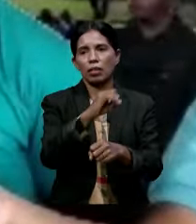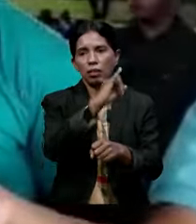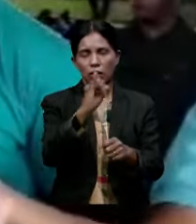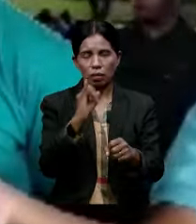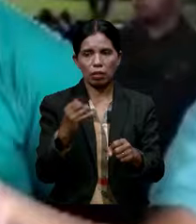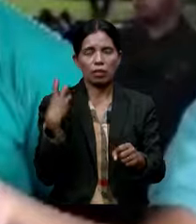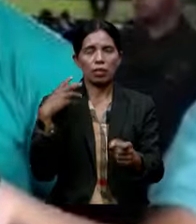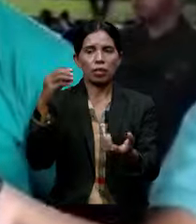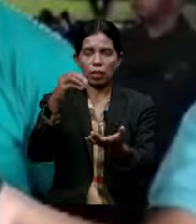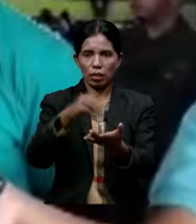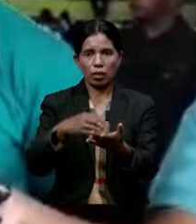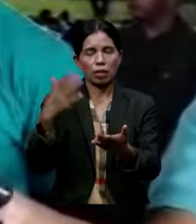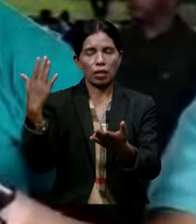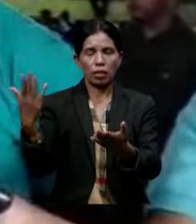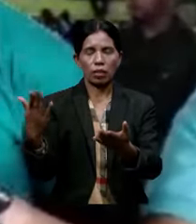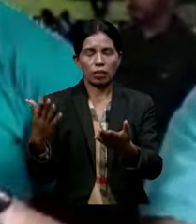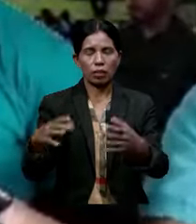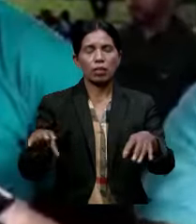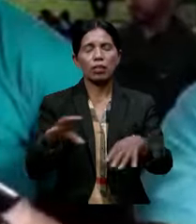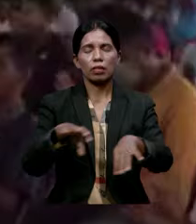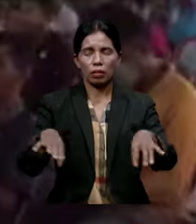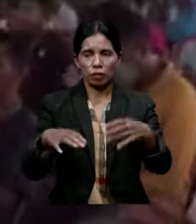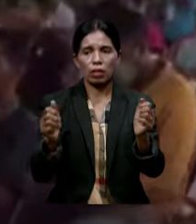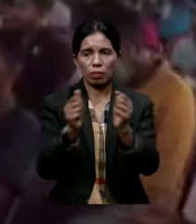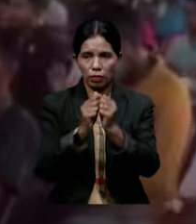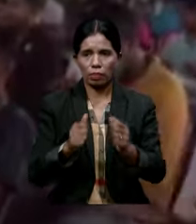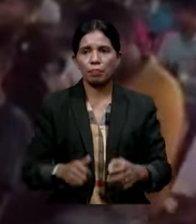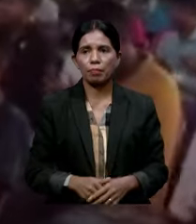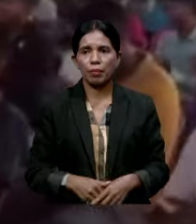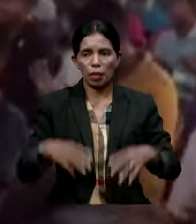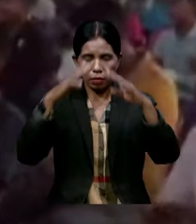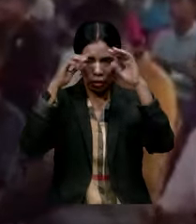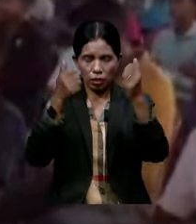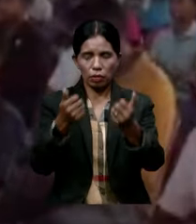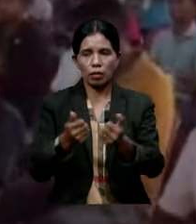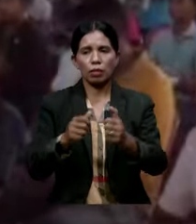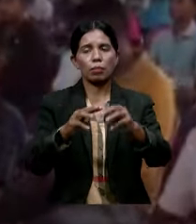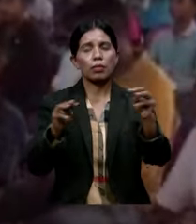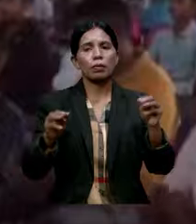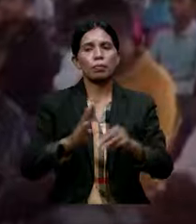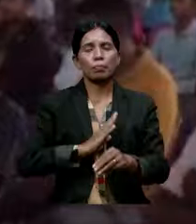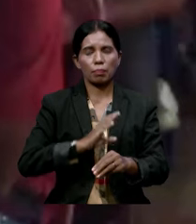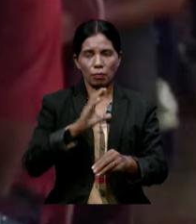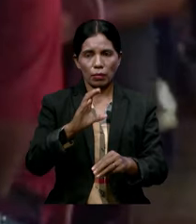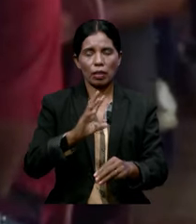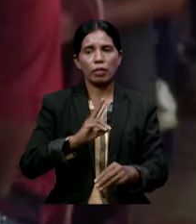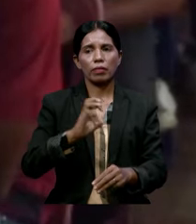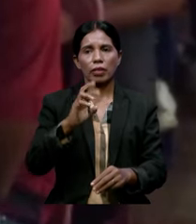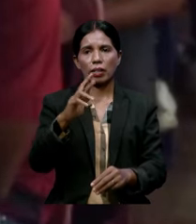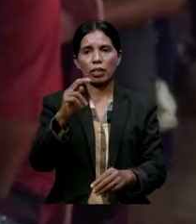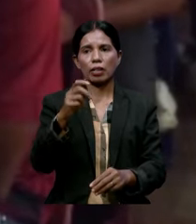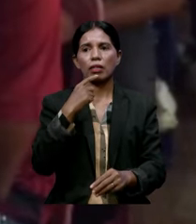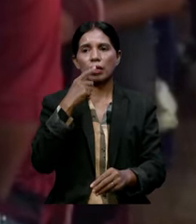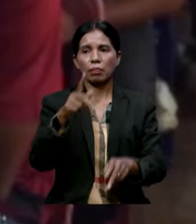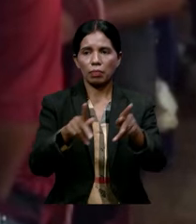está ajusta vai sistema work ready pool. Obrigado. Presidente da Autoridade do Município Balcão, Veneranda Lemos, encoraja o candidato